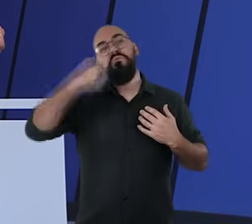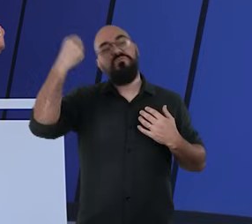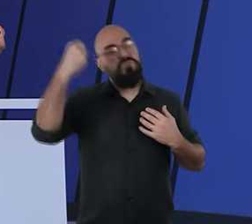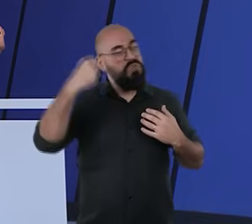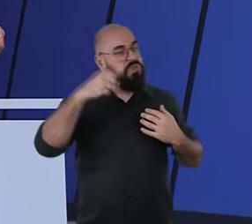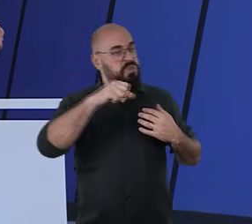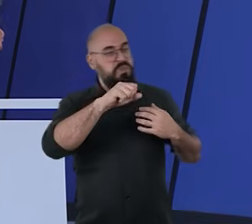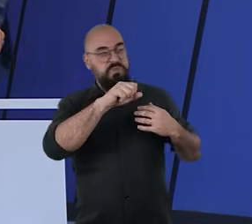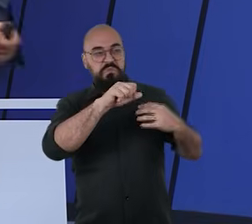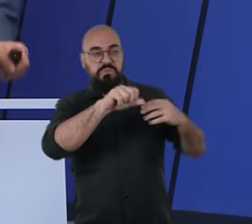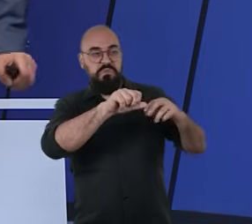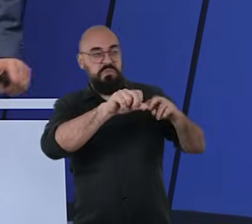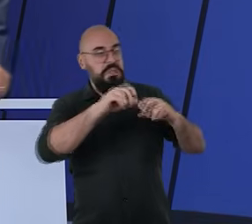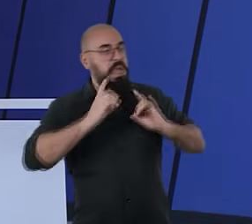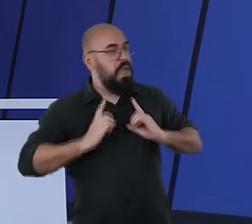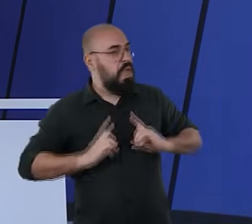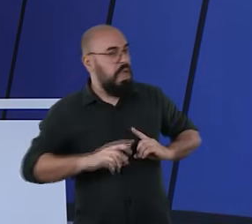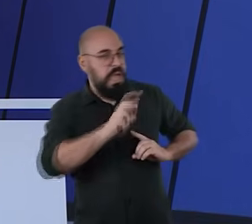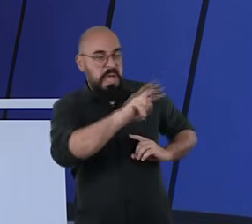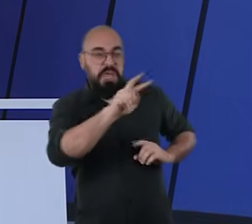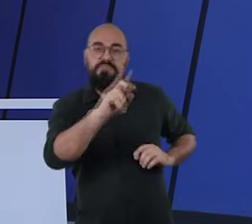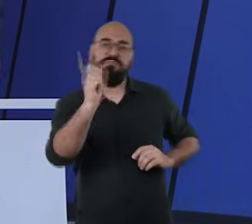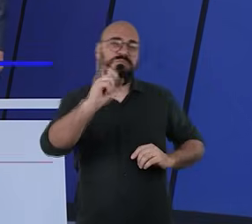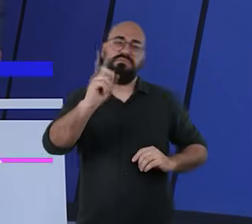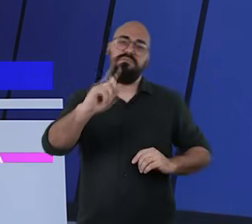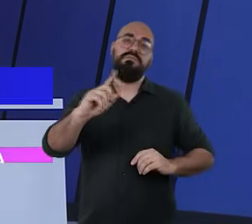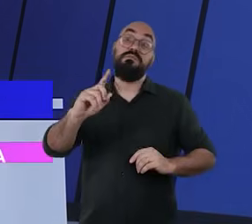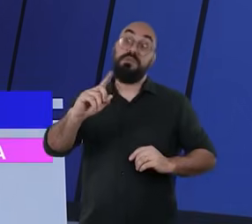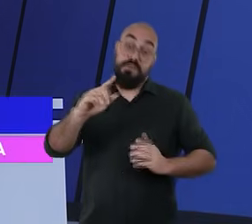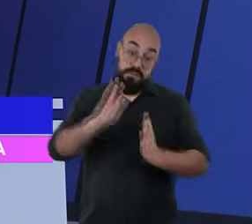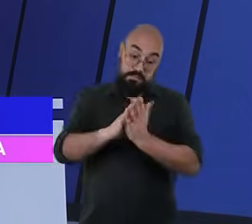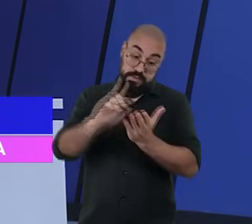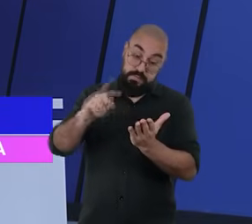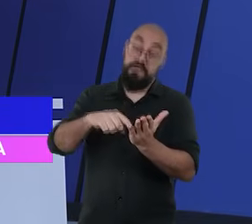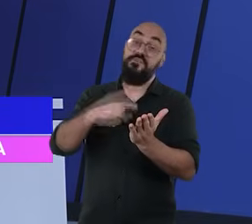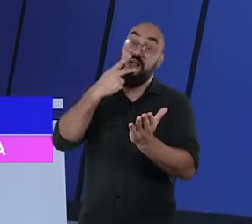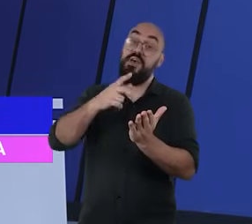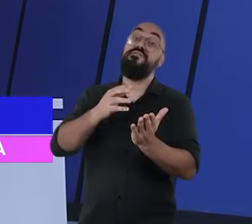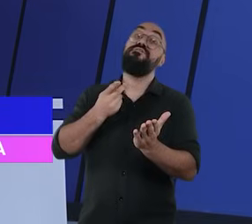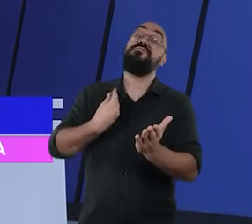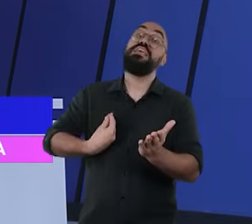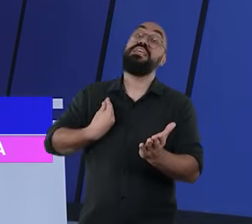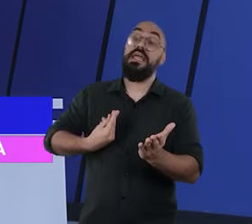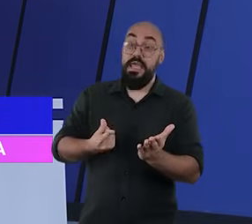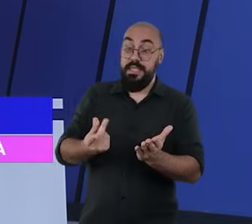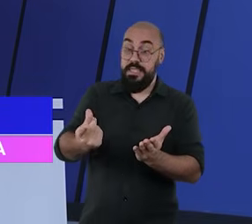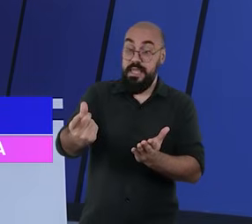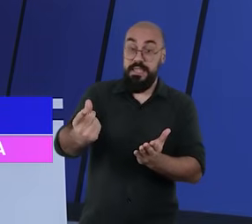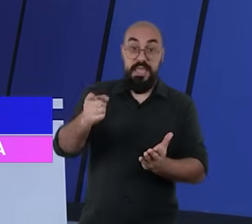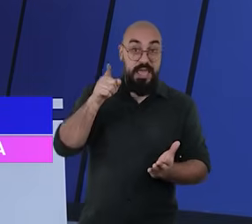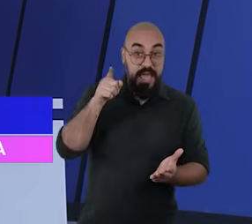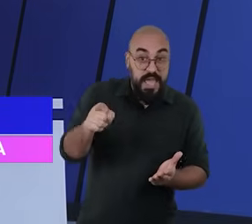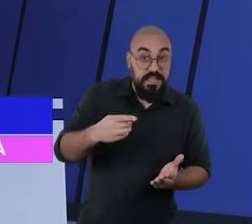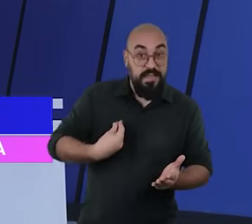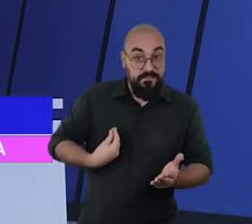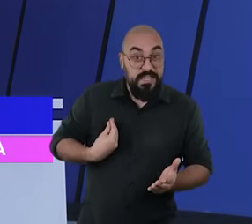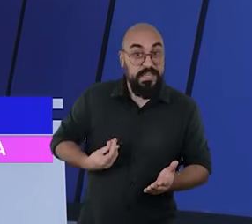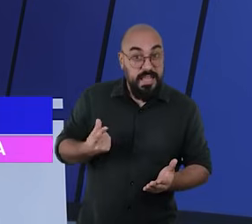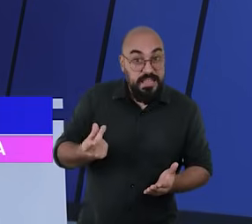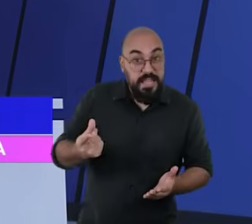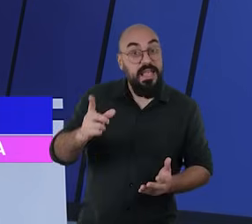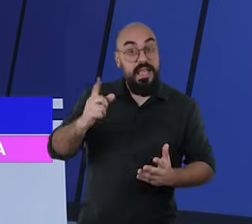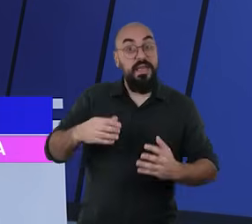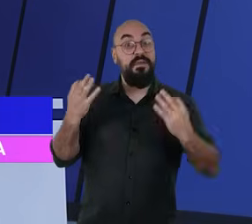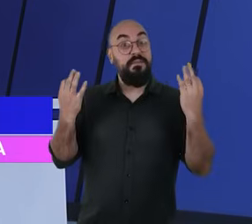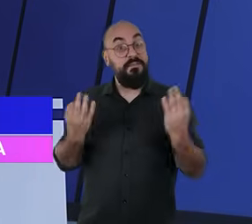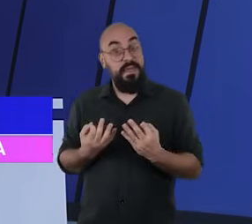dizendo que nós teremos a vida eterna. E essa vida será perfeita. Então a solução para o problema